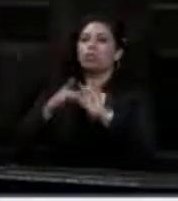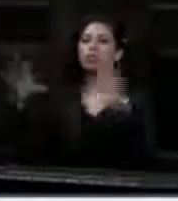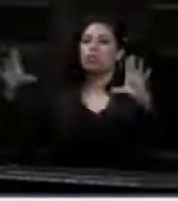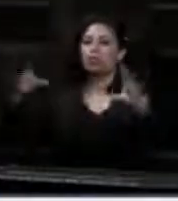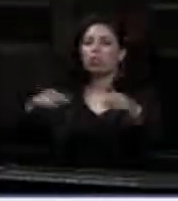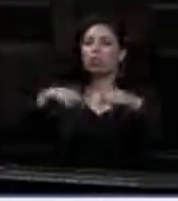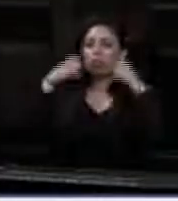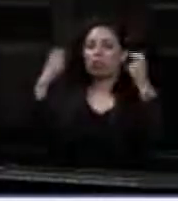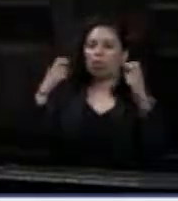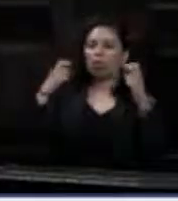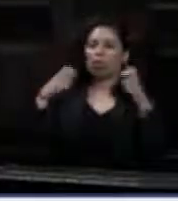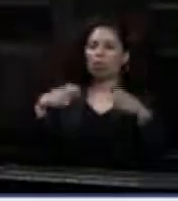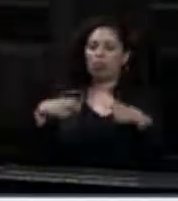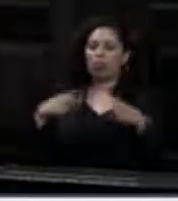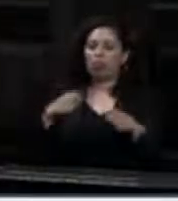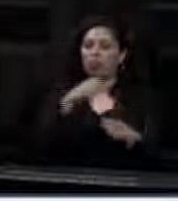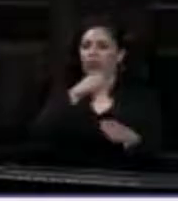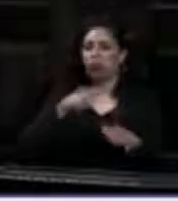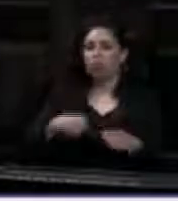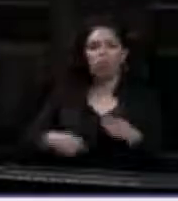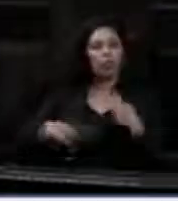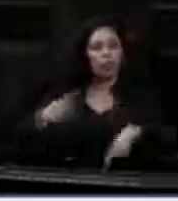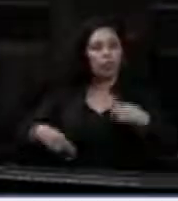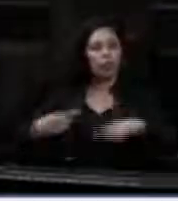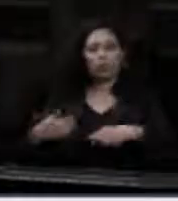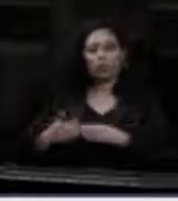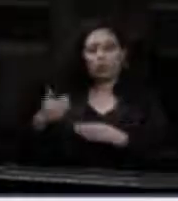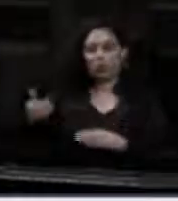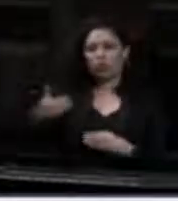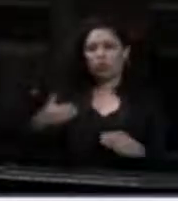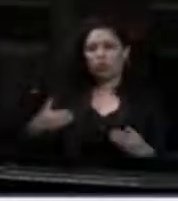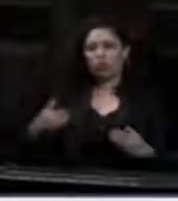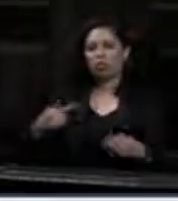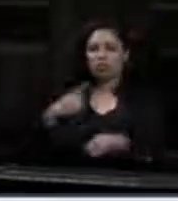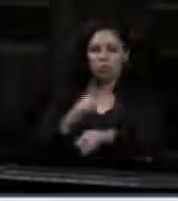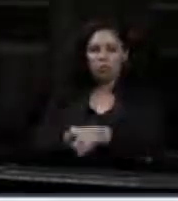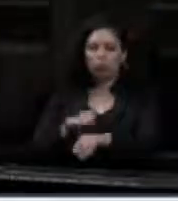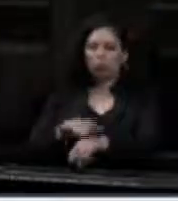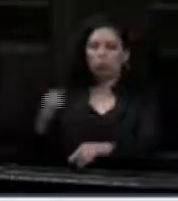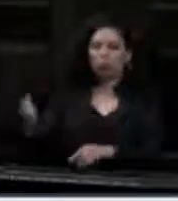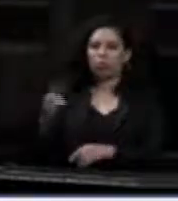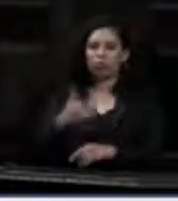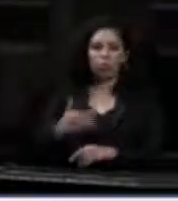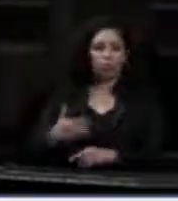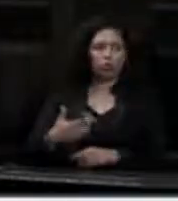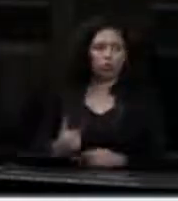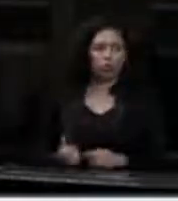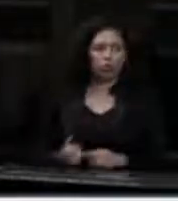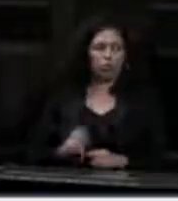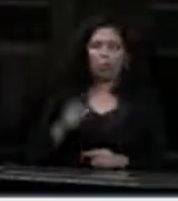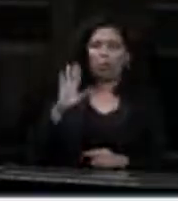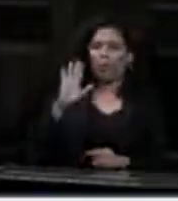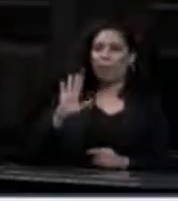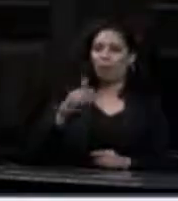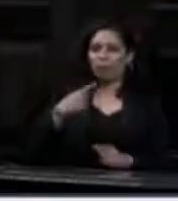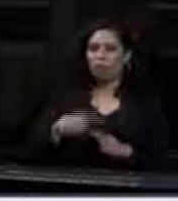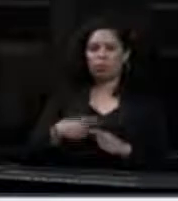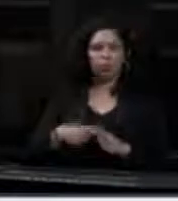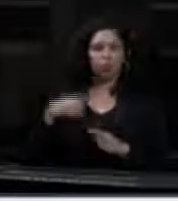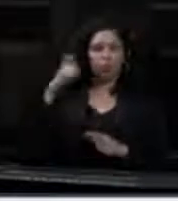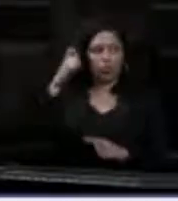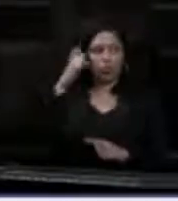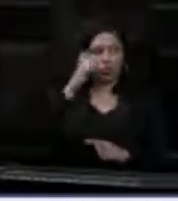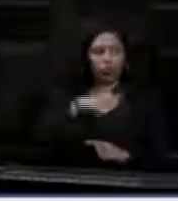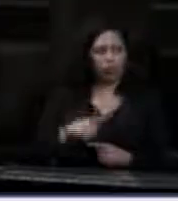e possa nascer um novo tempo, que não surgirá, de fato, num estalar de dedos, mas porque a dificuldade